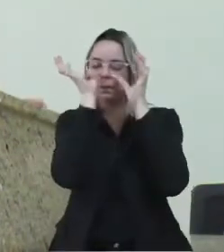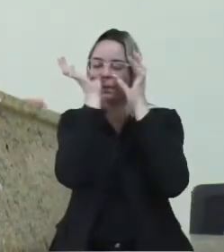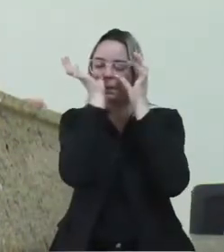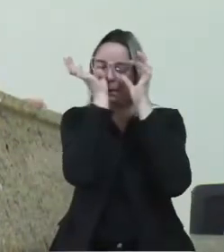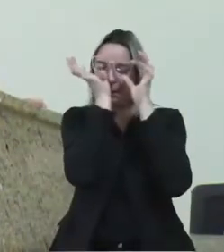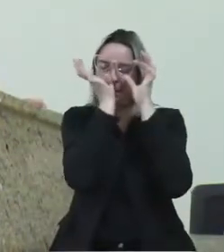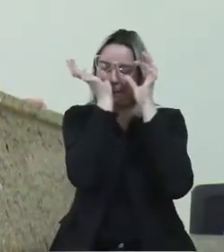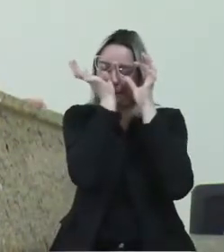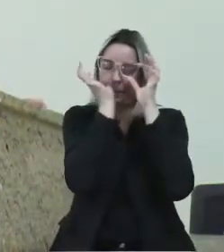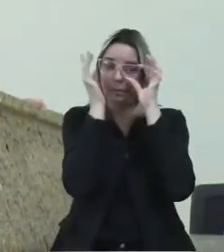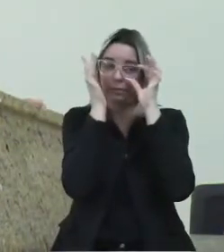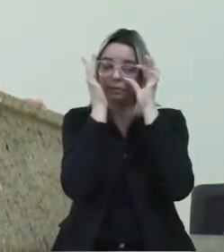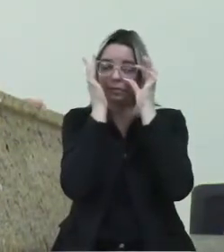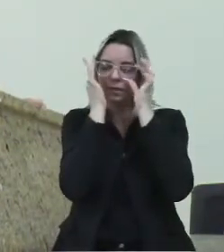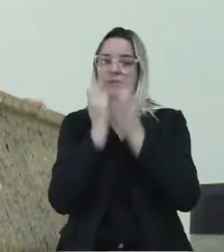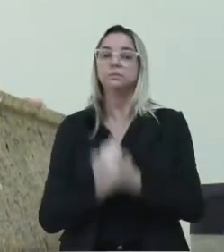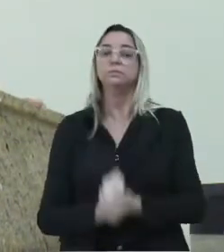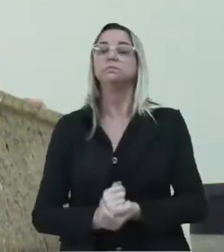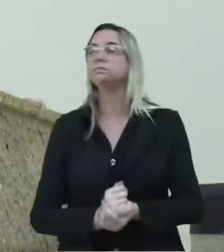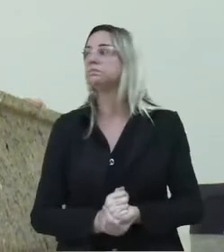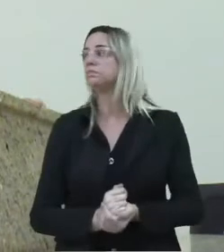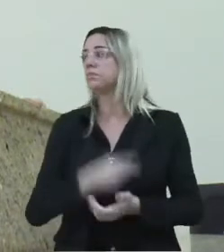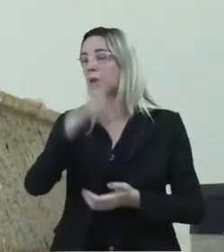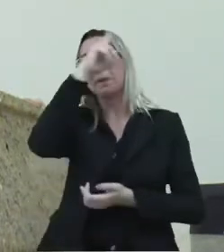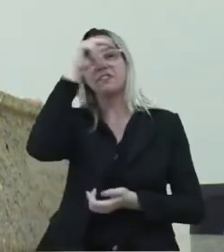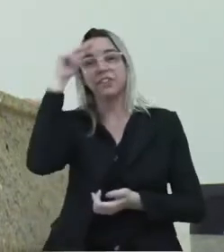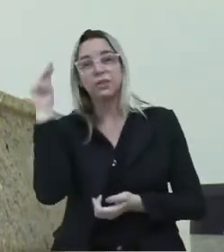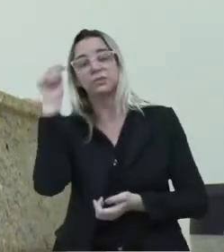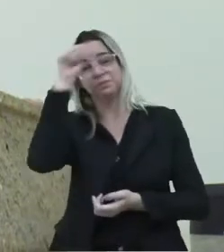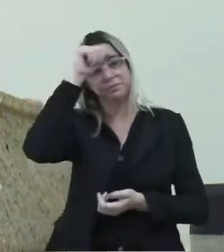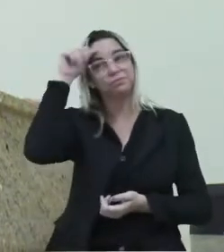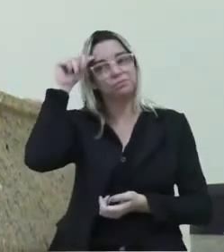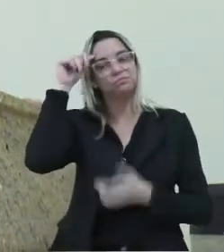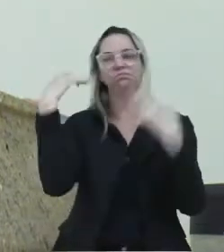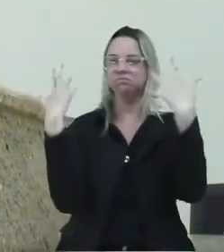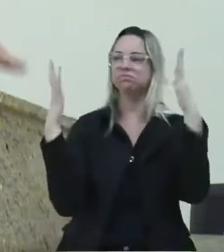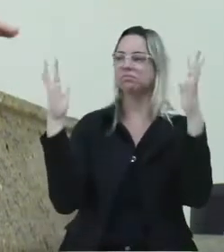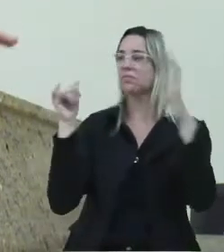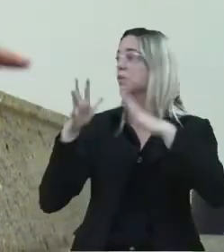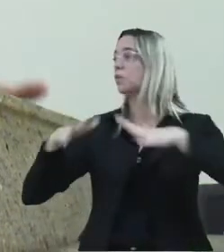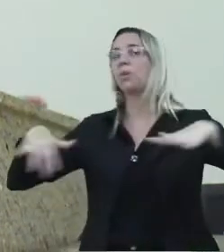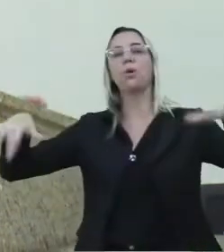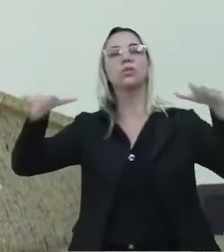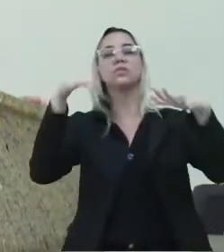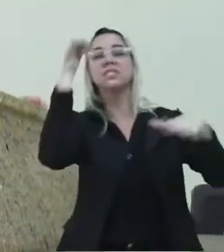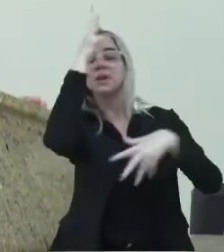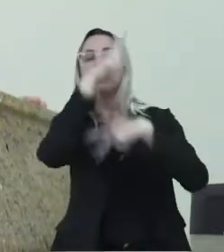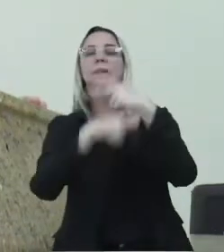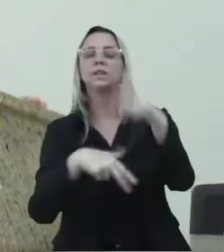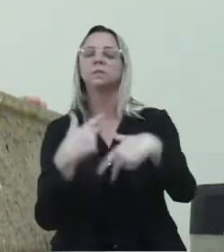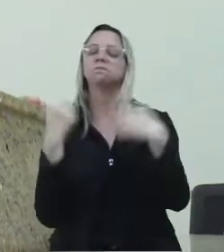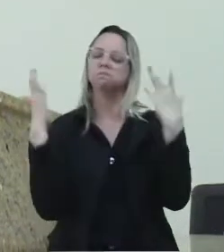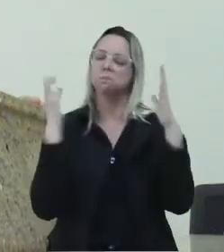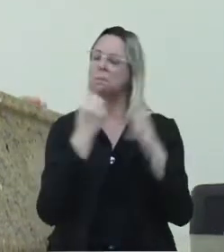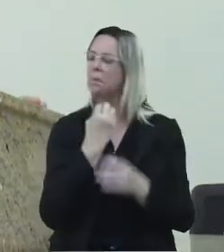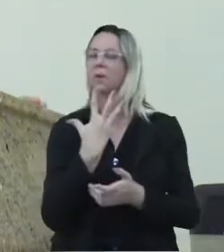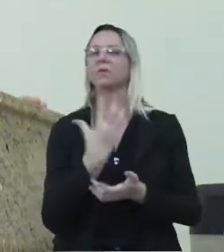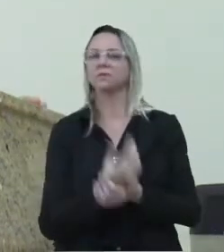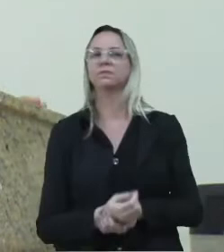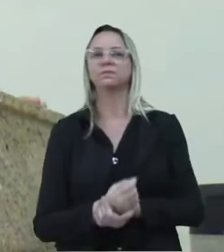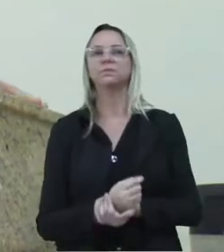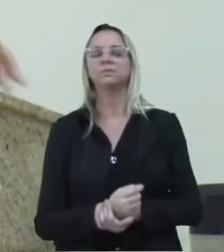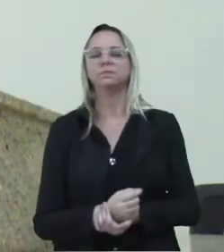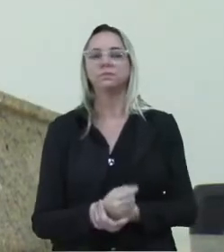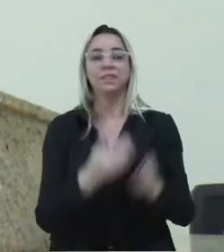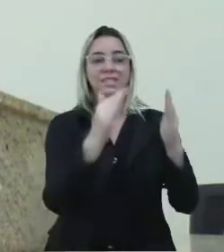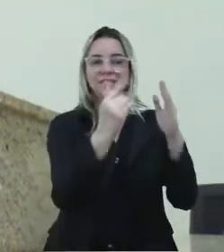colocaram, não foi um voto de aplauso por essa casa tão importante para todos os sombentenses, que causa inveja a várias cidades ter uma casa de